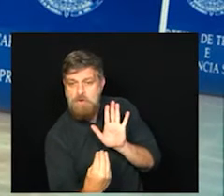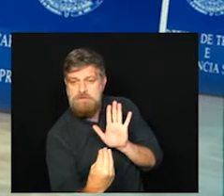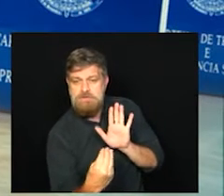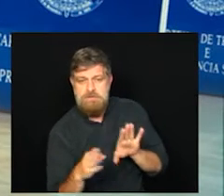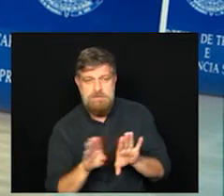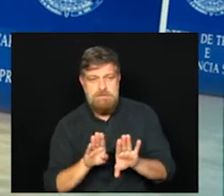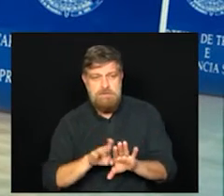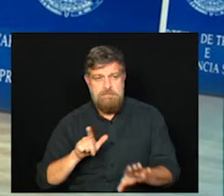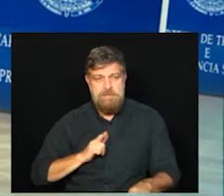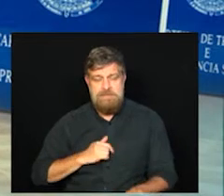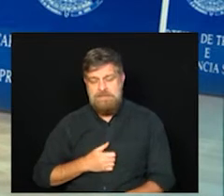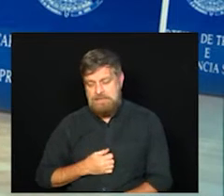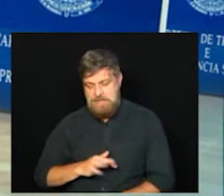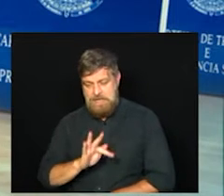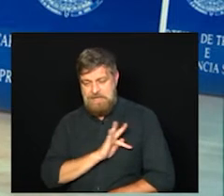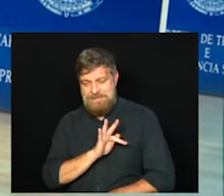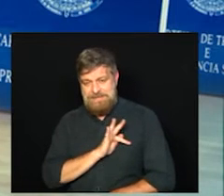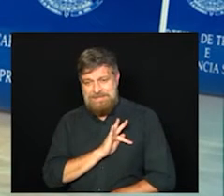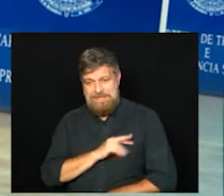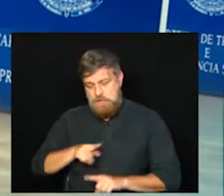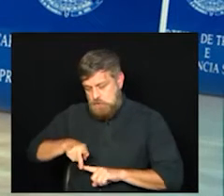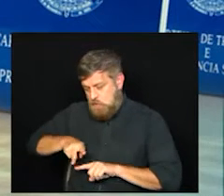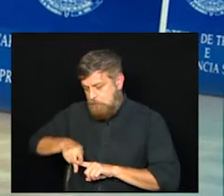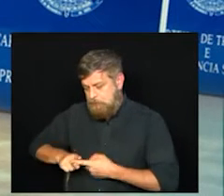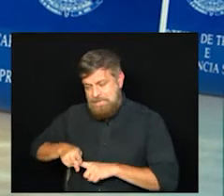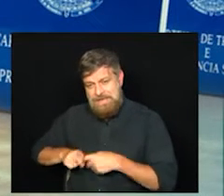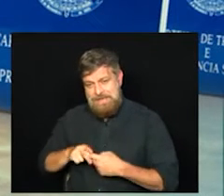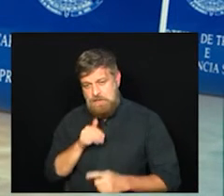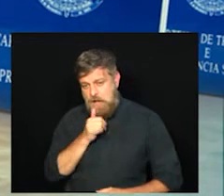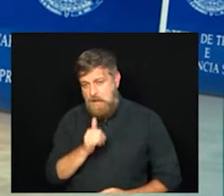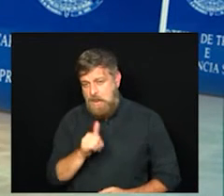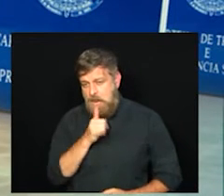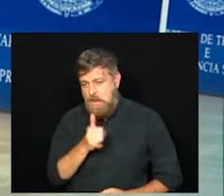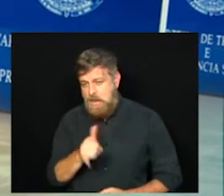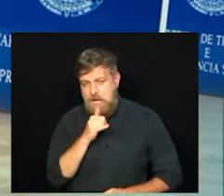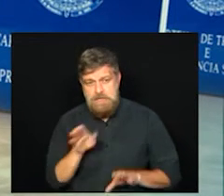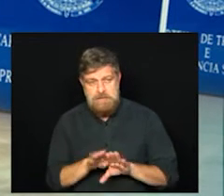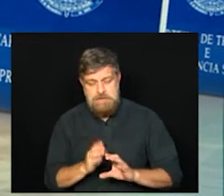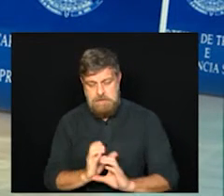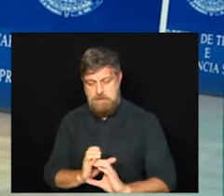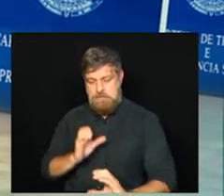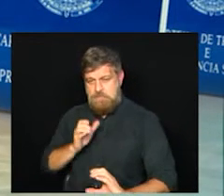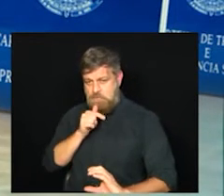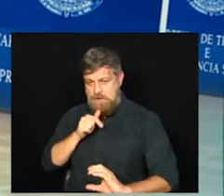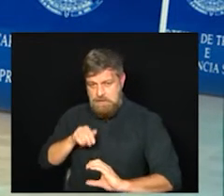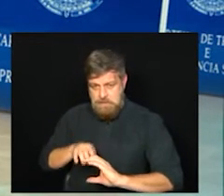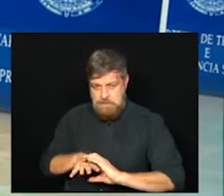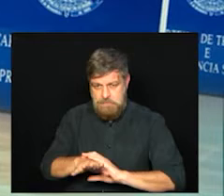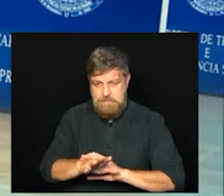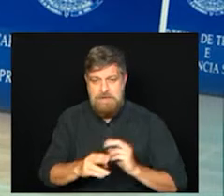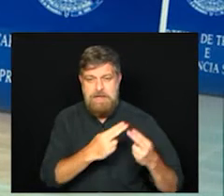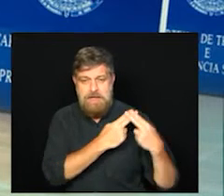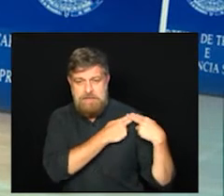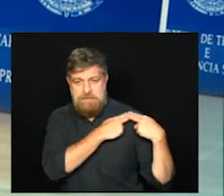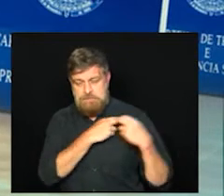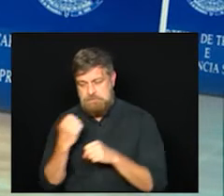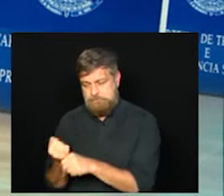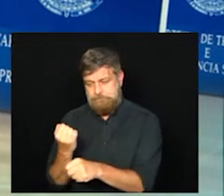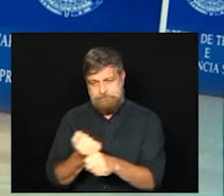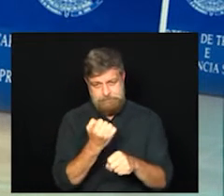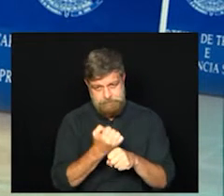desenhista técnico-mecânico, eletricista de instalações, encanador, encarregado de obras